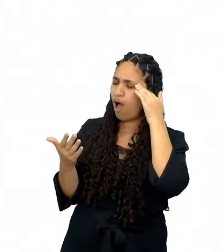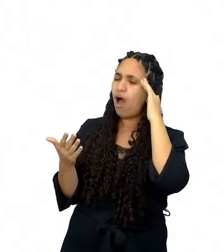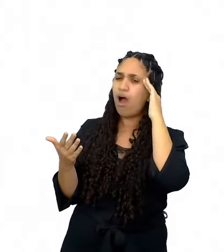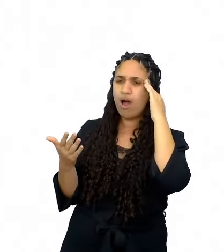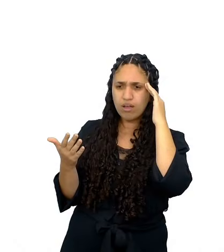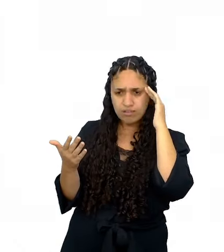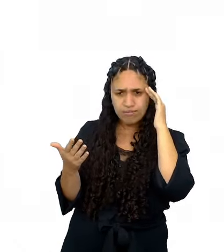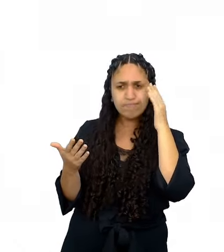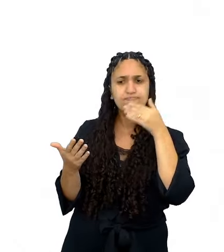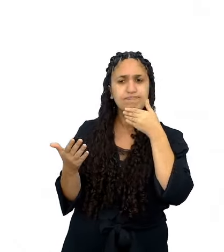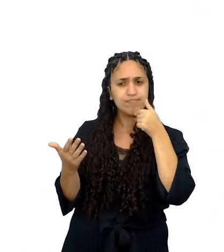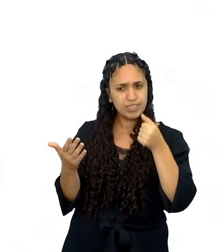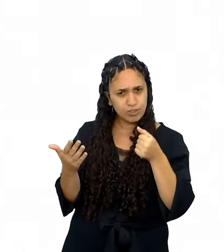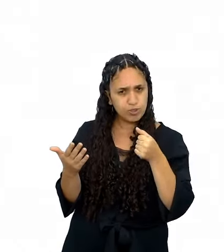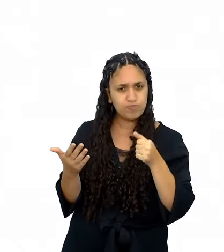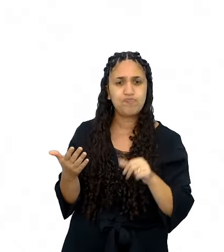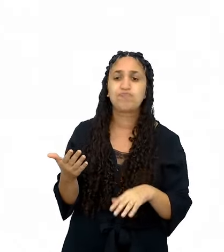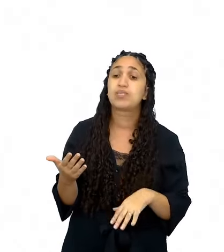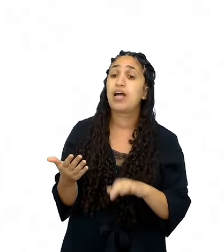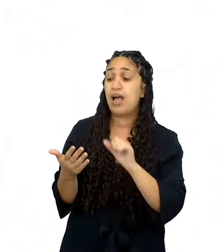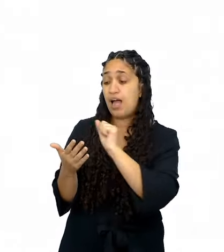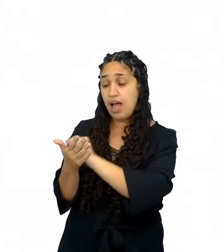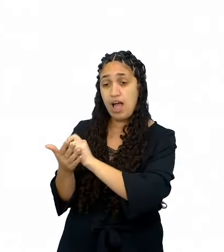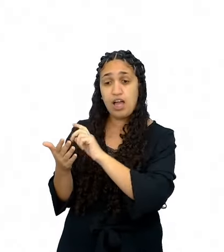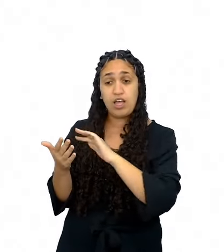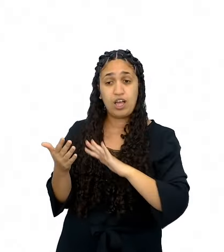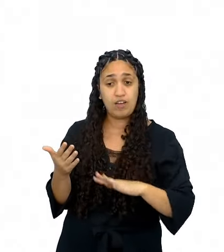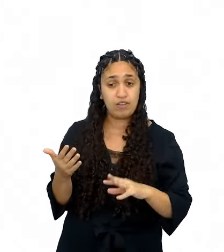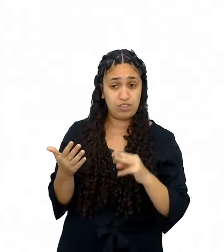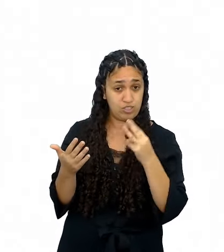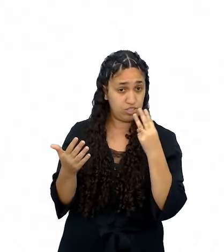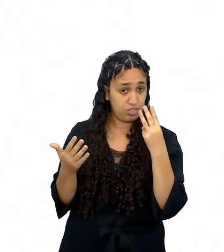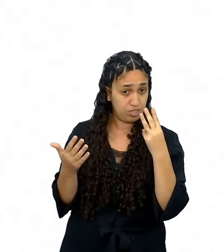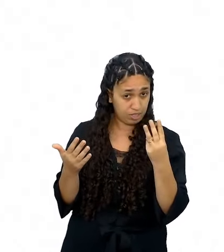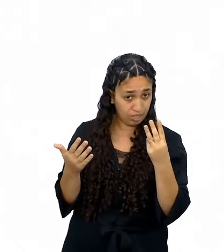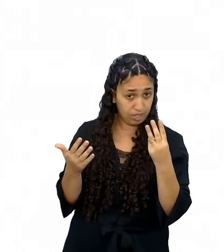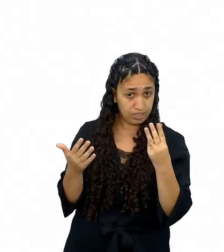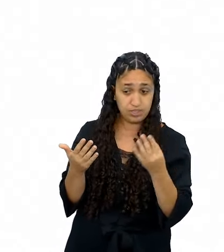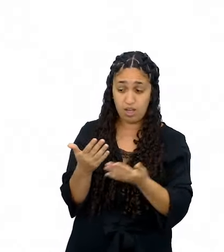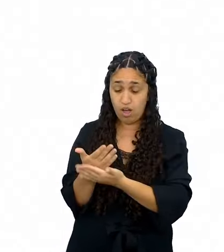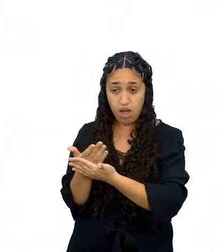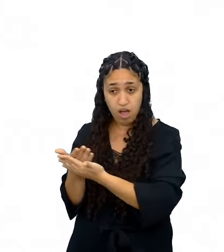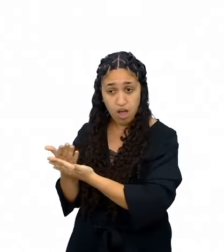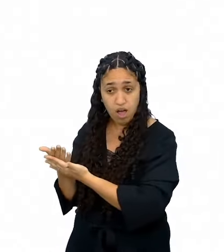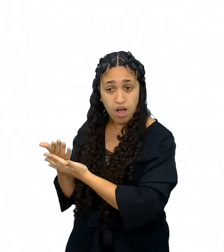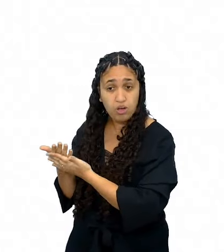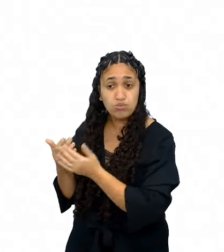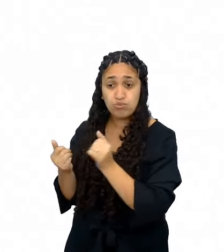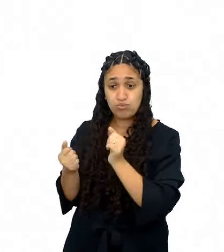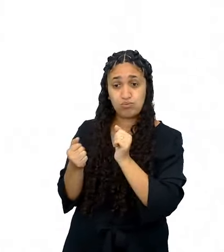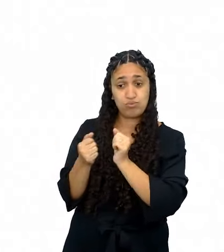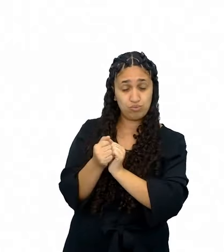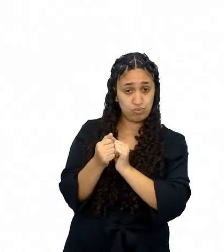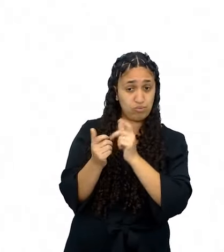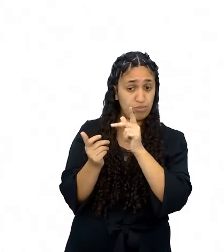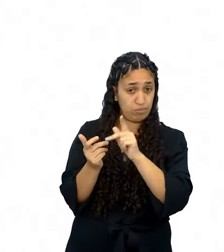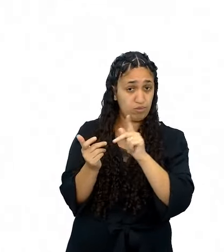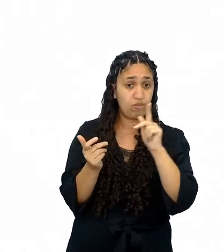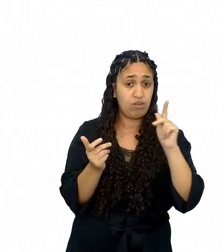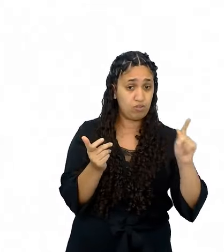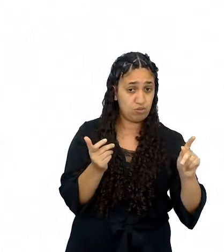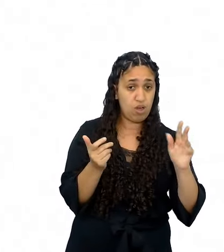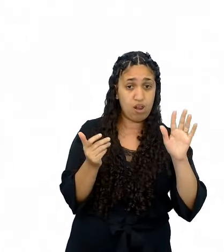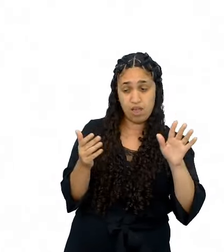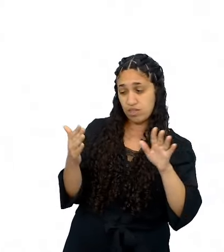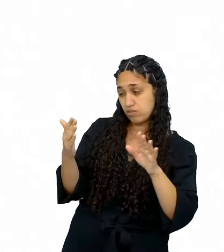o professor, com a professora, irão grifar as partes importantes de cada parágrafo. É fundamental aqui